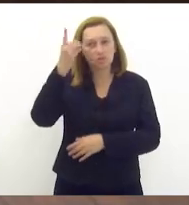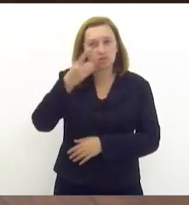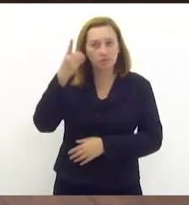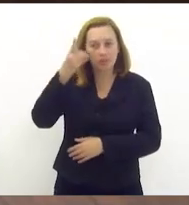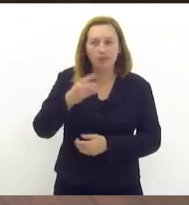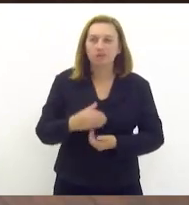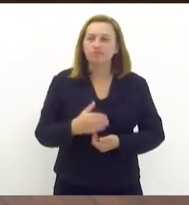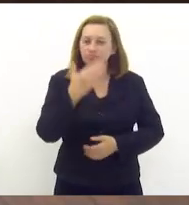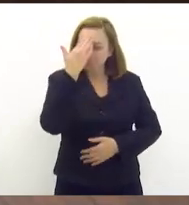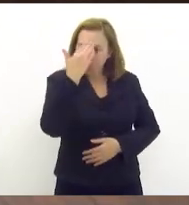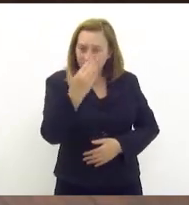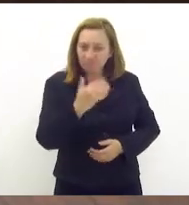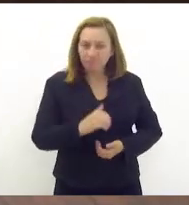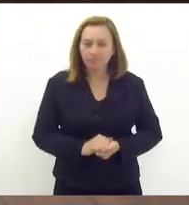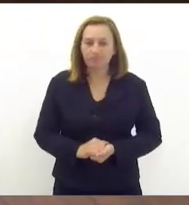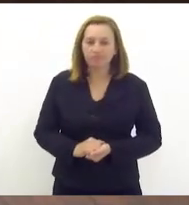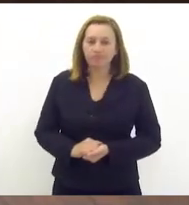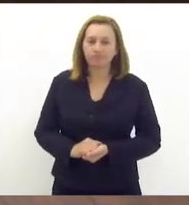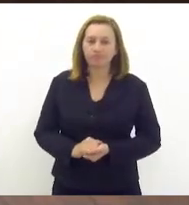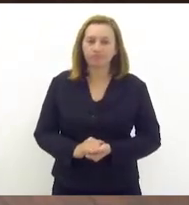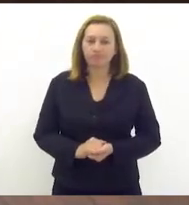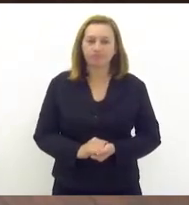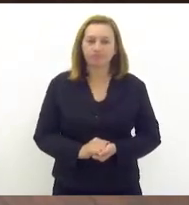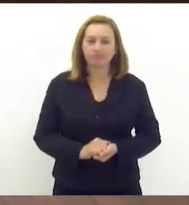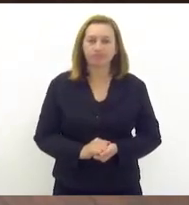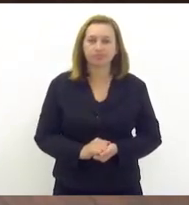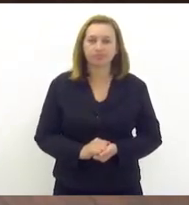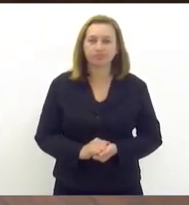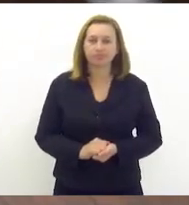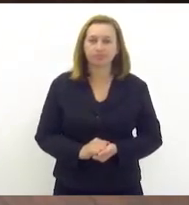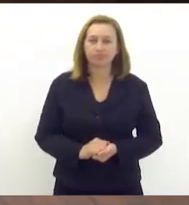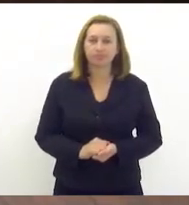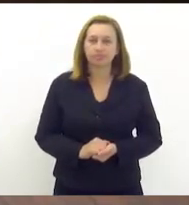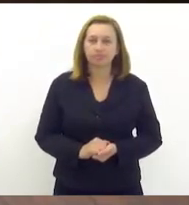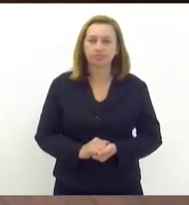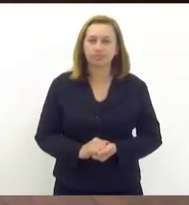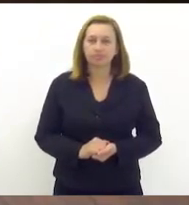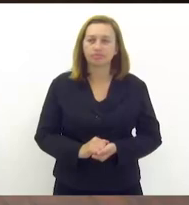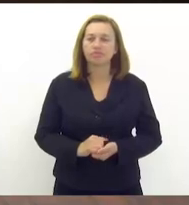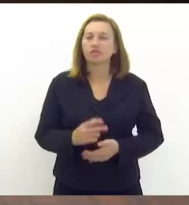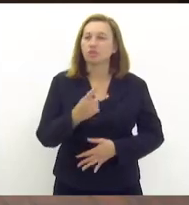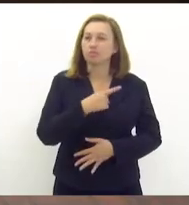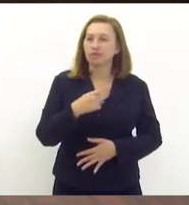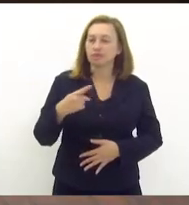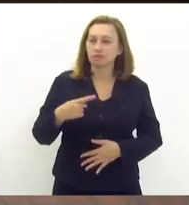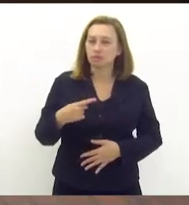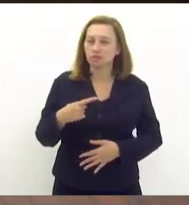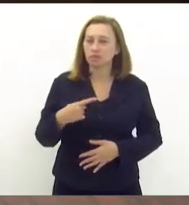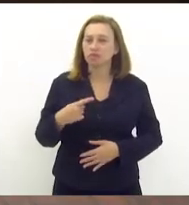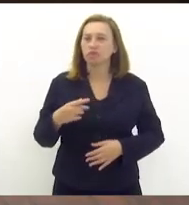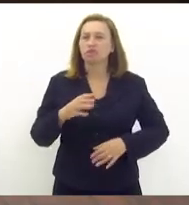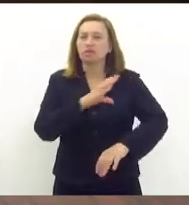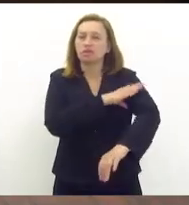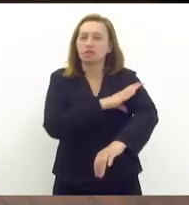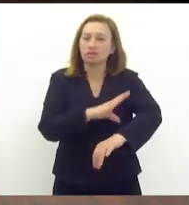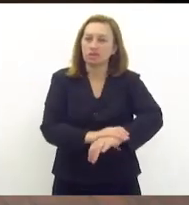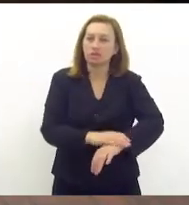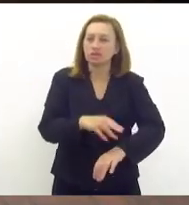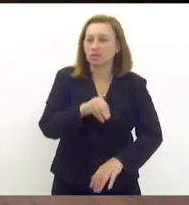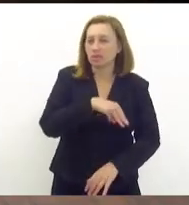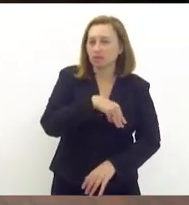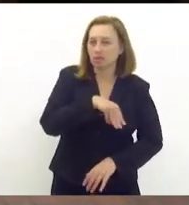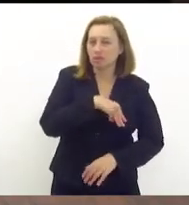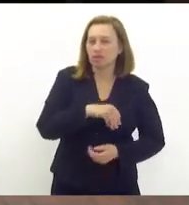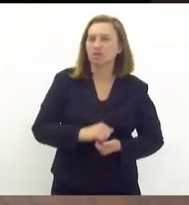agradecer a todo membros pastores da Assembleia de Deus de Madureira